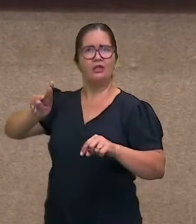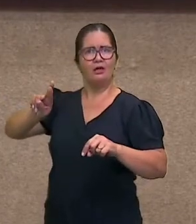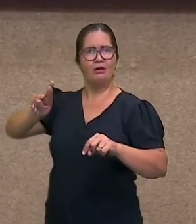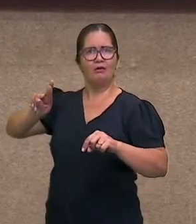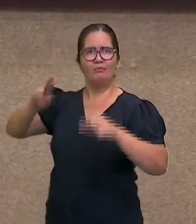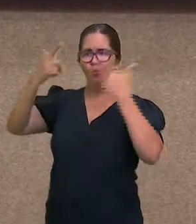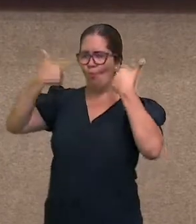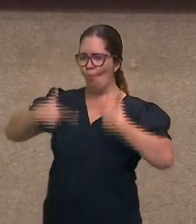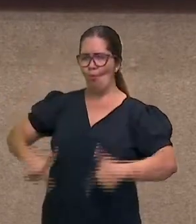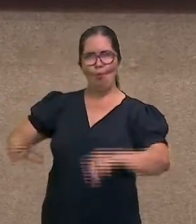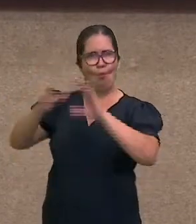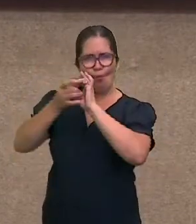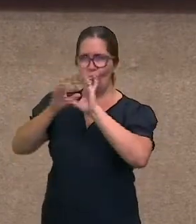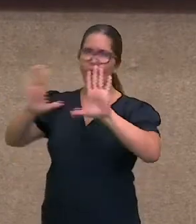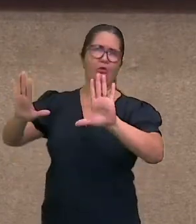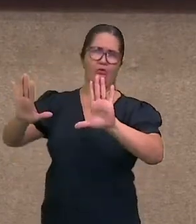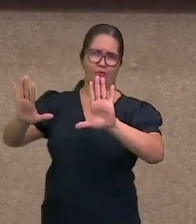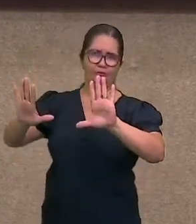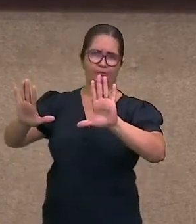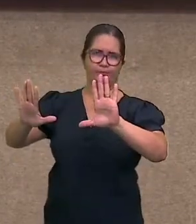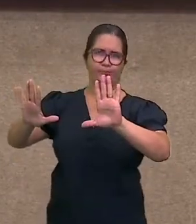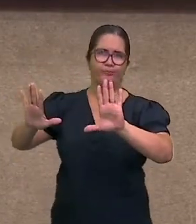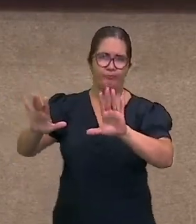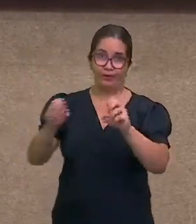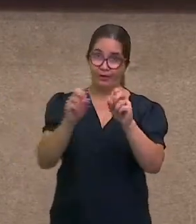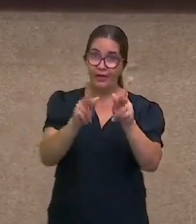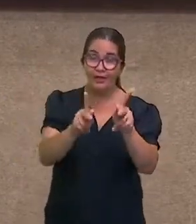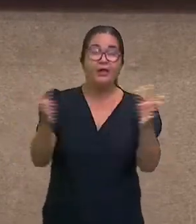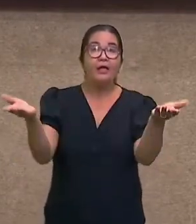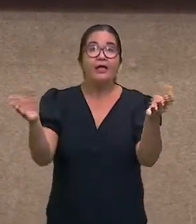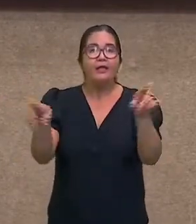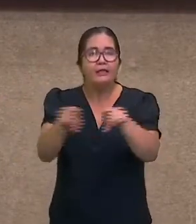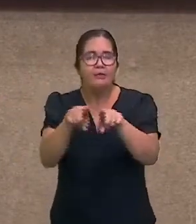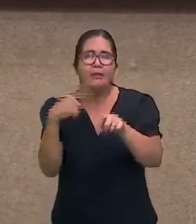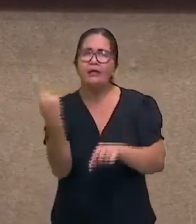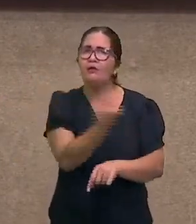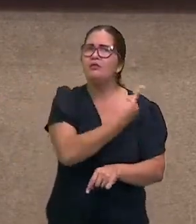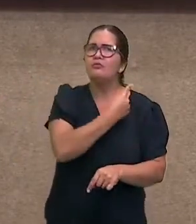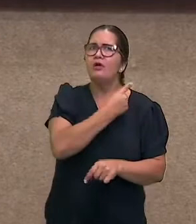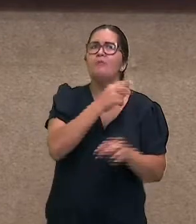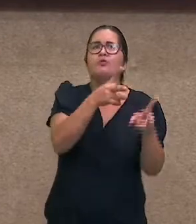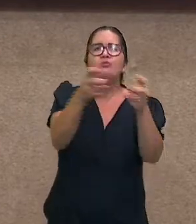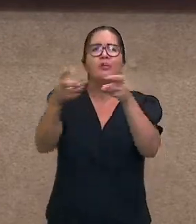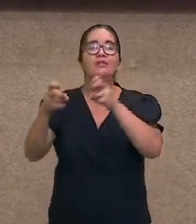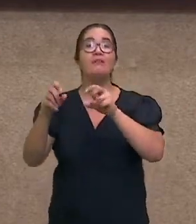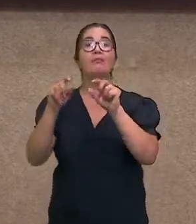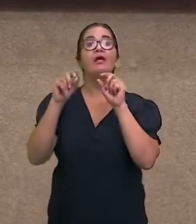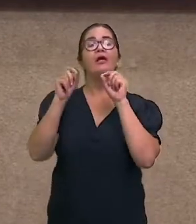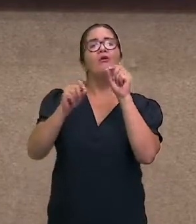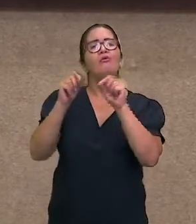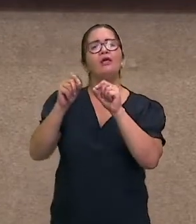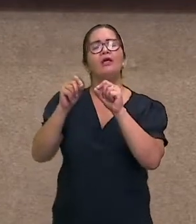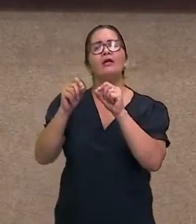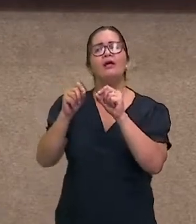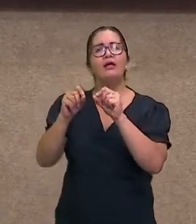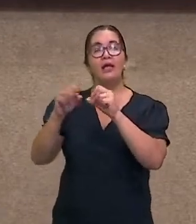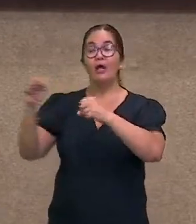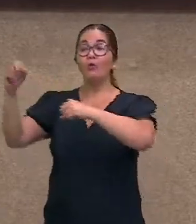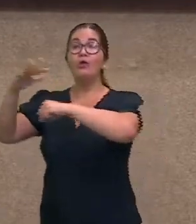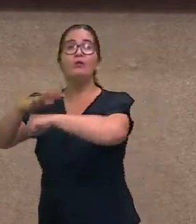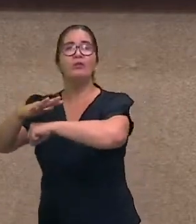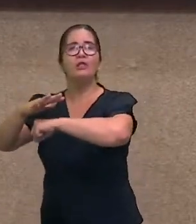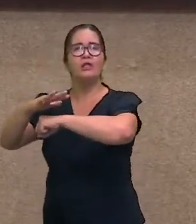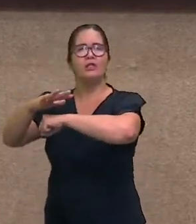Vamos perceber também esses princípios que o iluminismo combatia e que ele defendia. Vamos